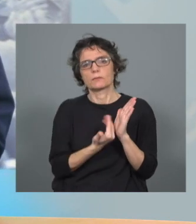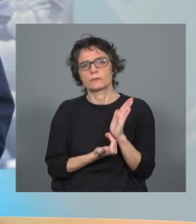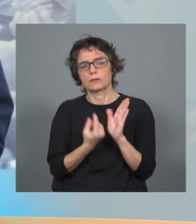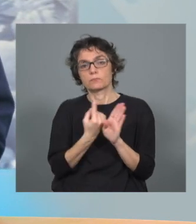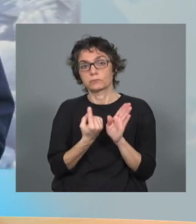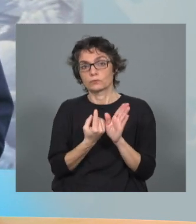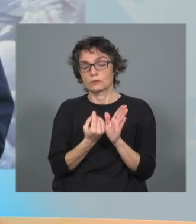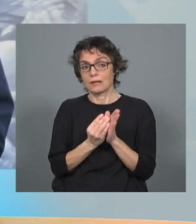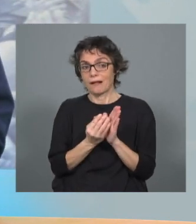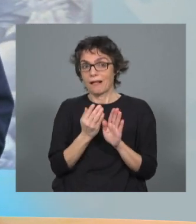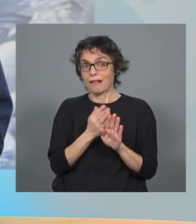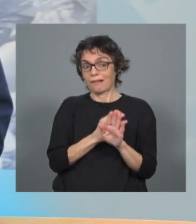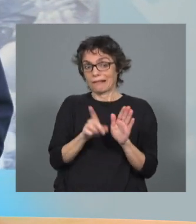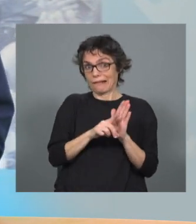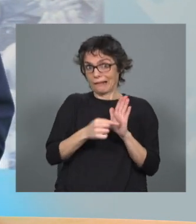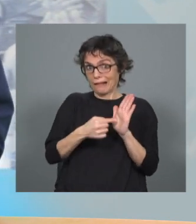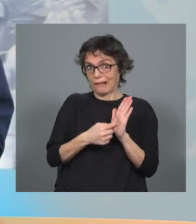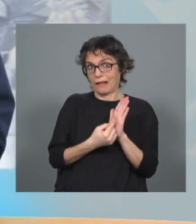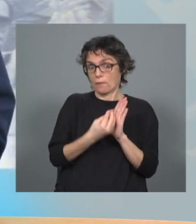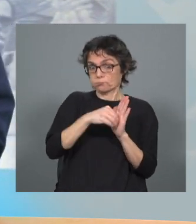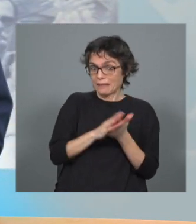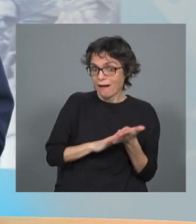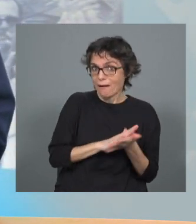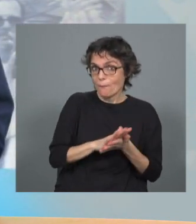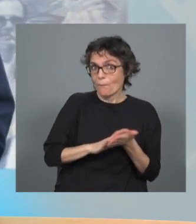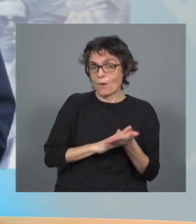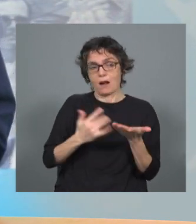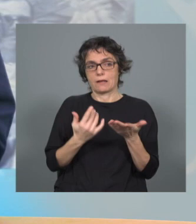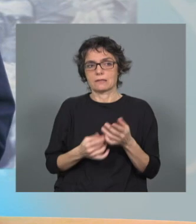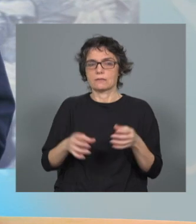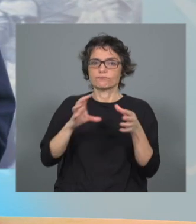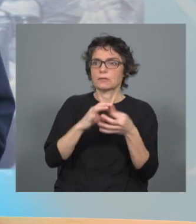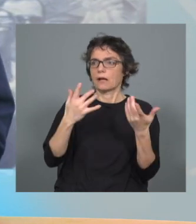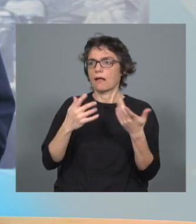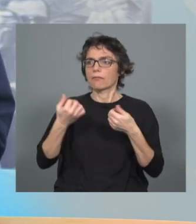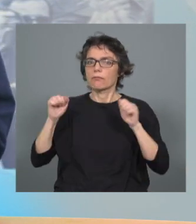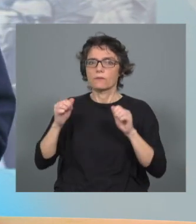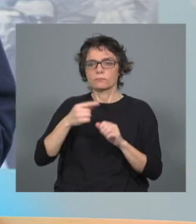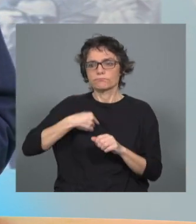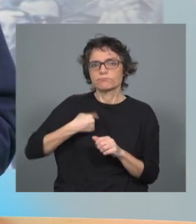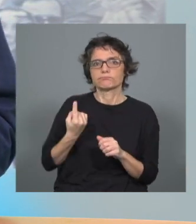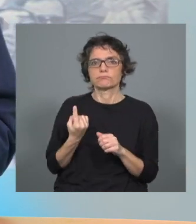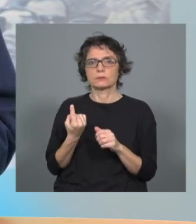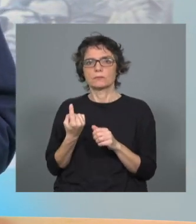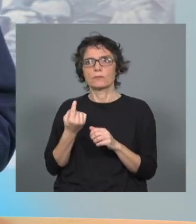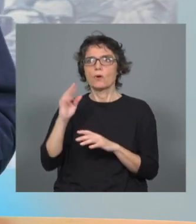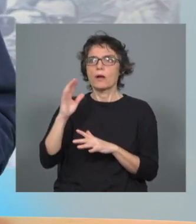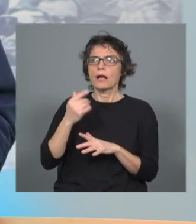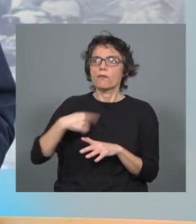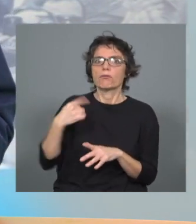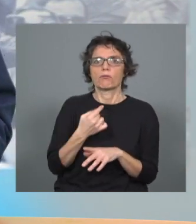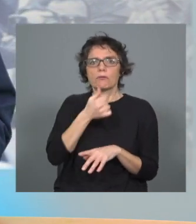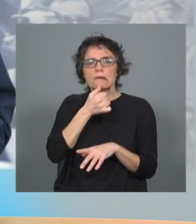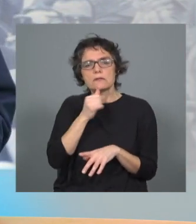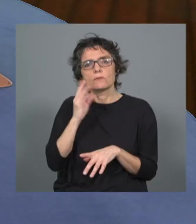por detrás desta lei, a ideia que nós devemos ter autonomia sobre a nossa própria vida e decidir quando podemos ou não, quando a nossa vida já não vale a pena